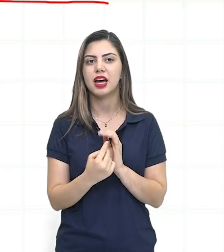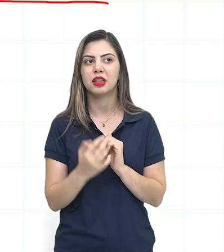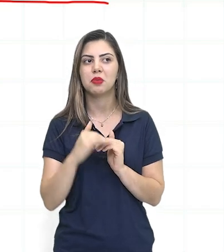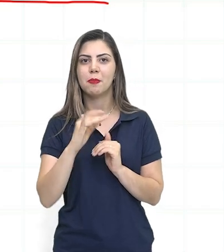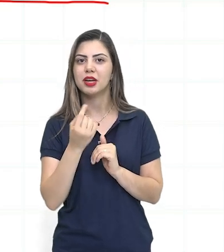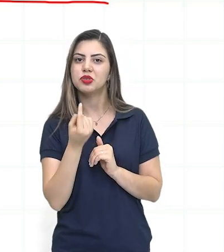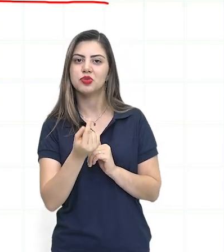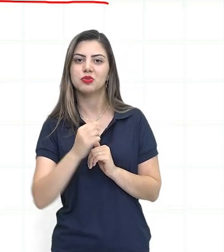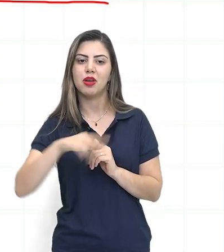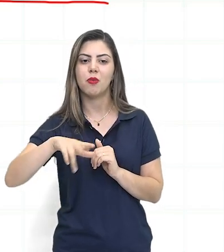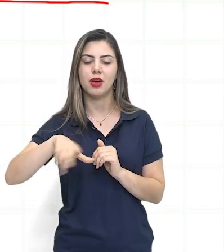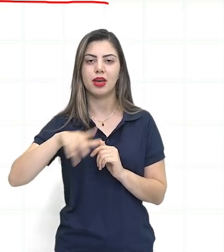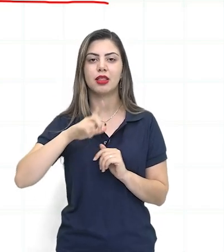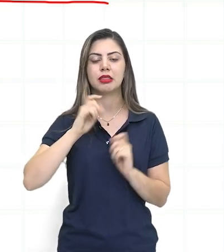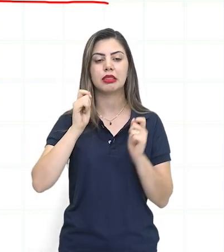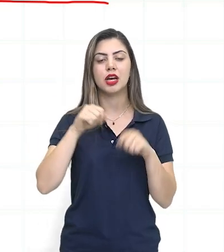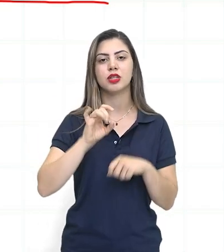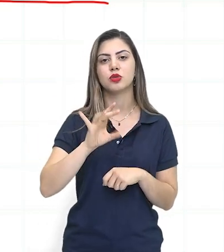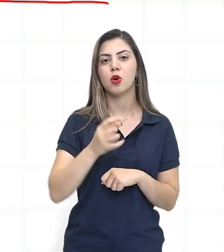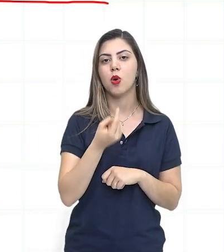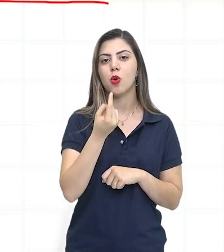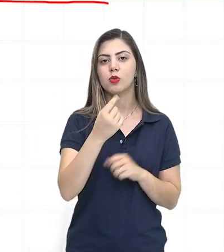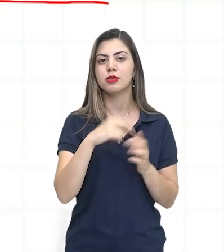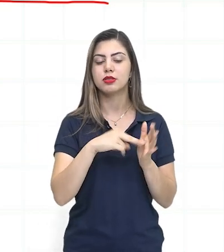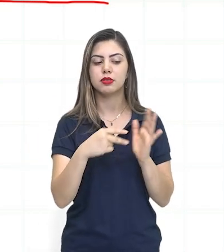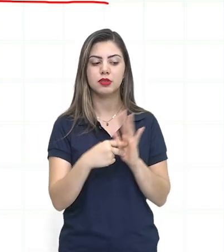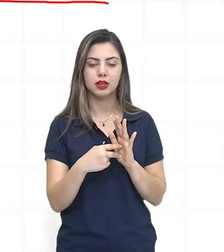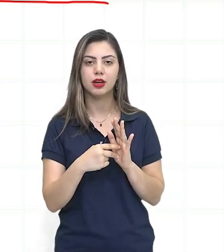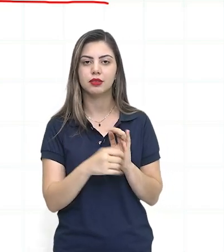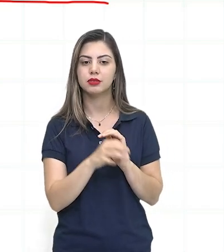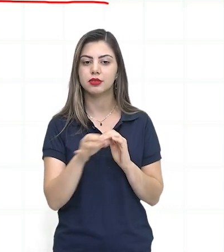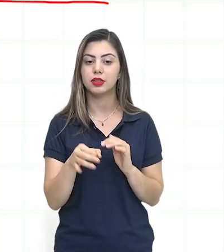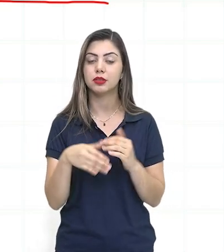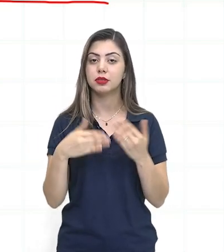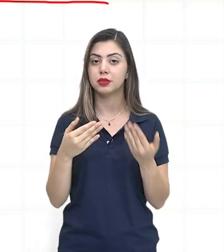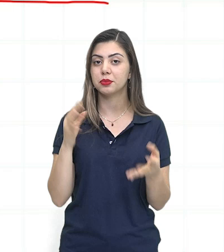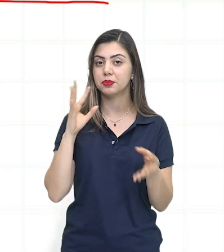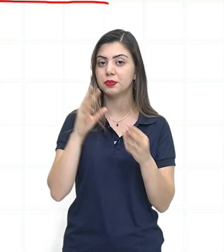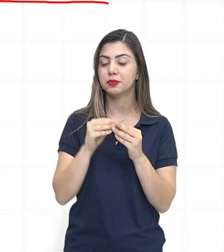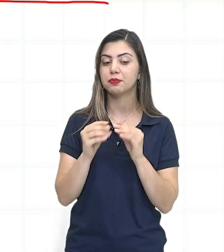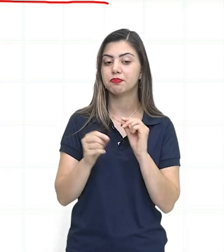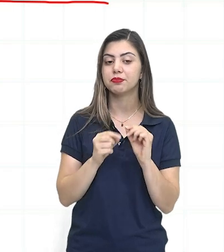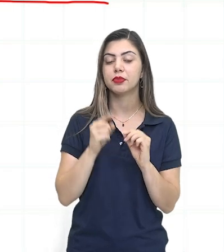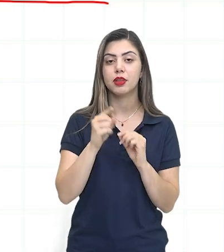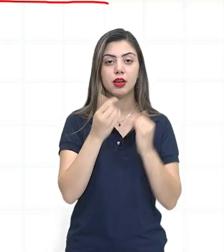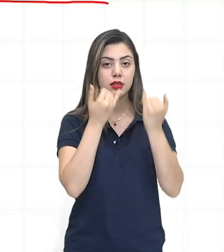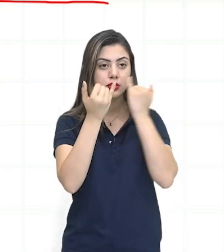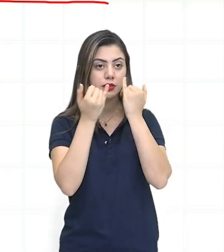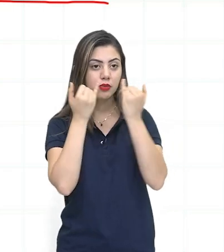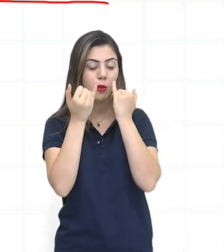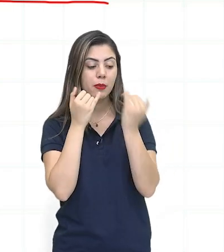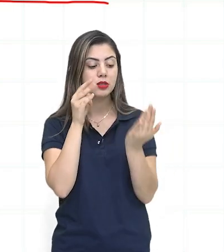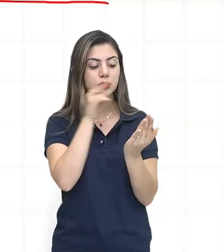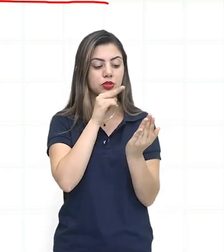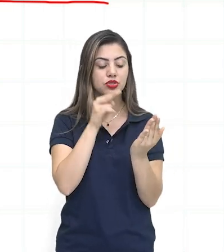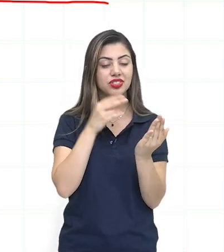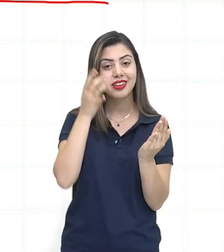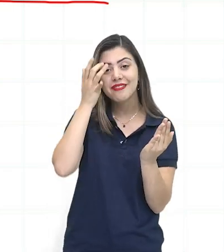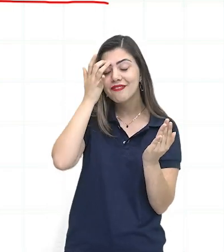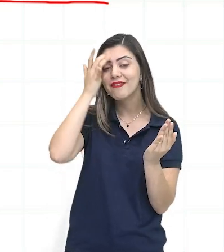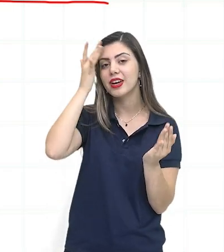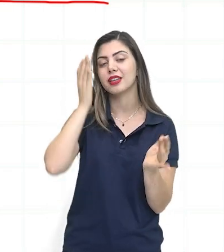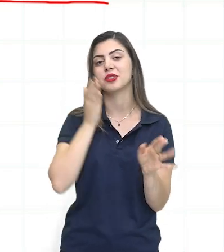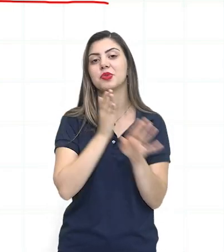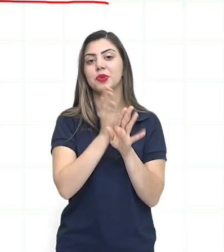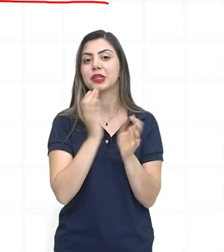um único sentido, certo? Então, as informações explícitas estão no texto, você aponta,